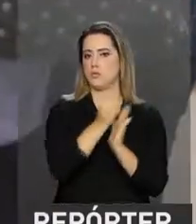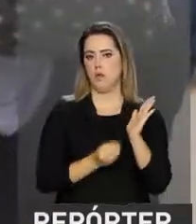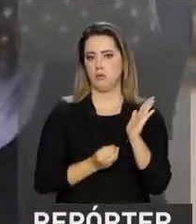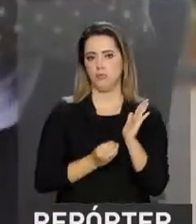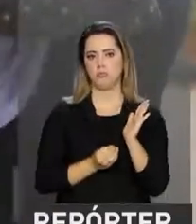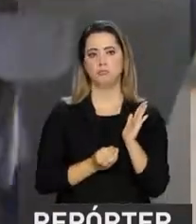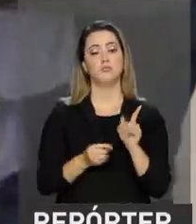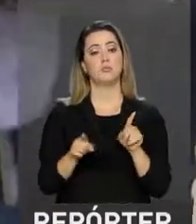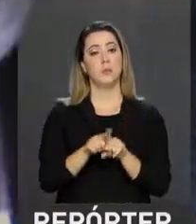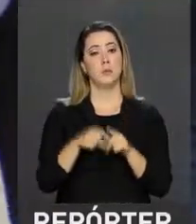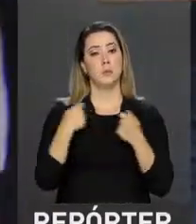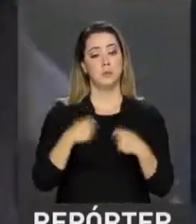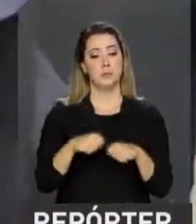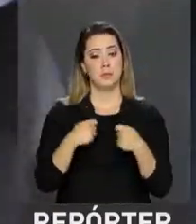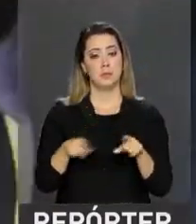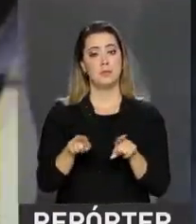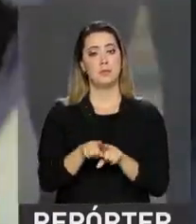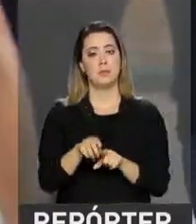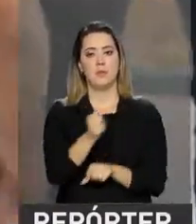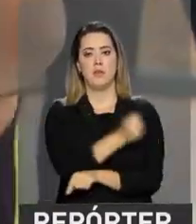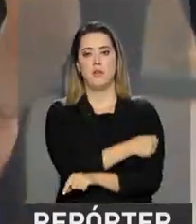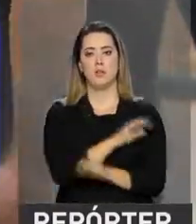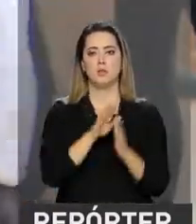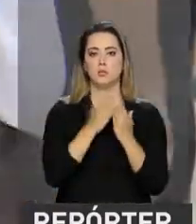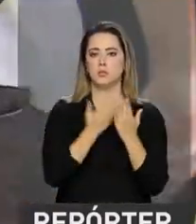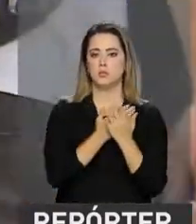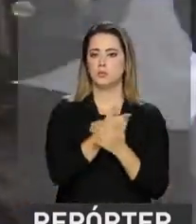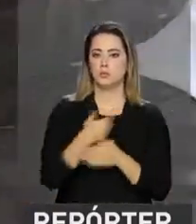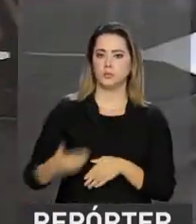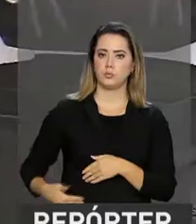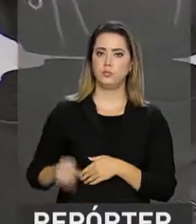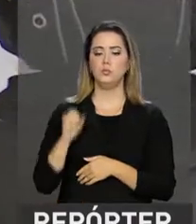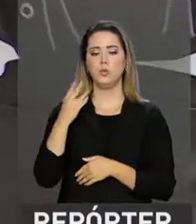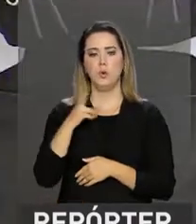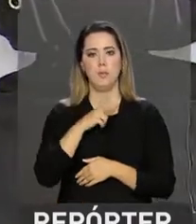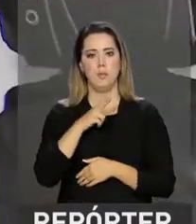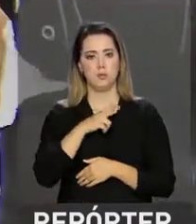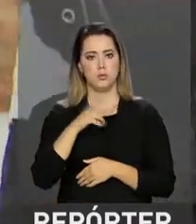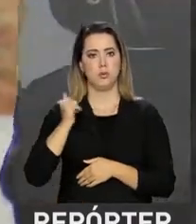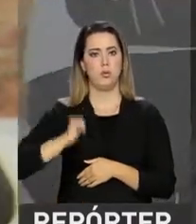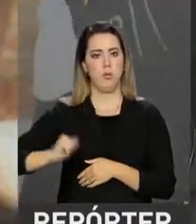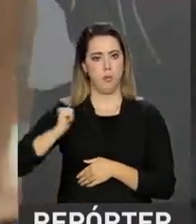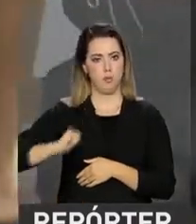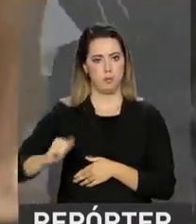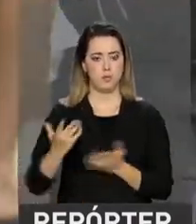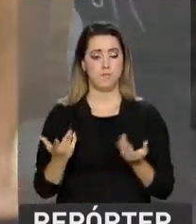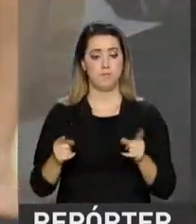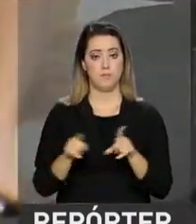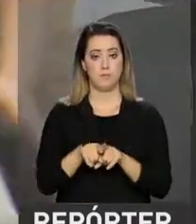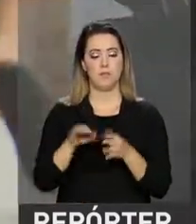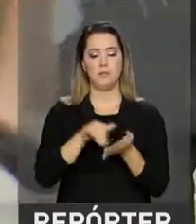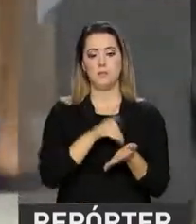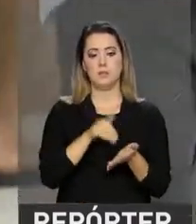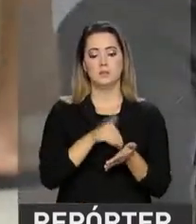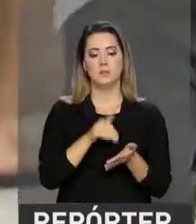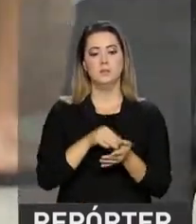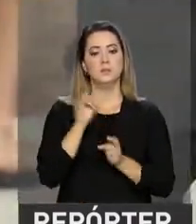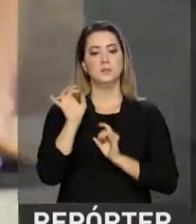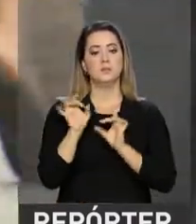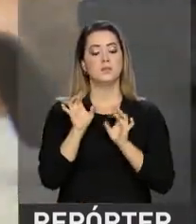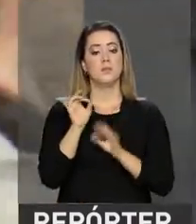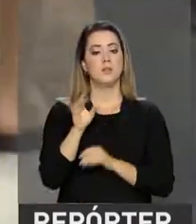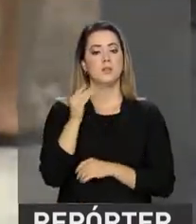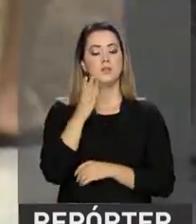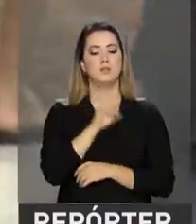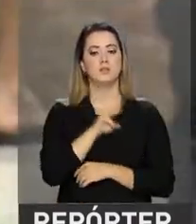redação, ter sido aluno de escola pública ou bolsista na rede particular. As inscrições são feitas